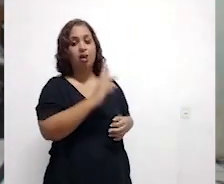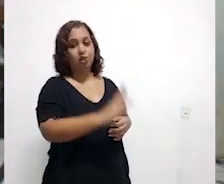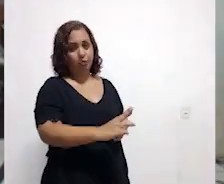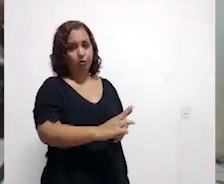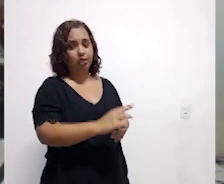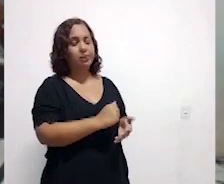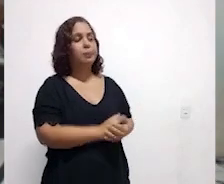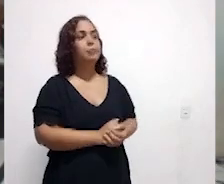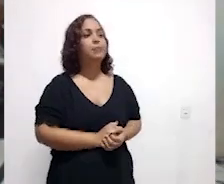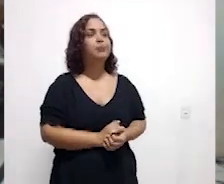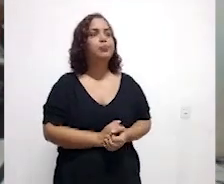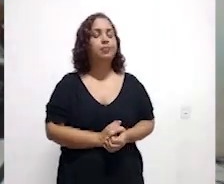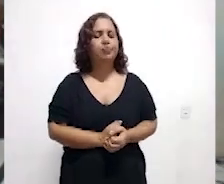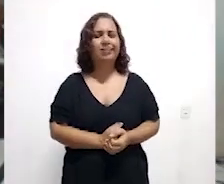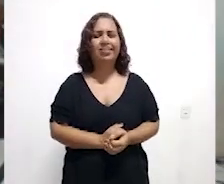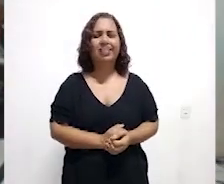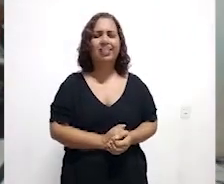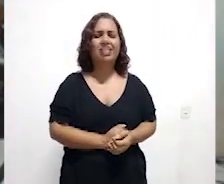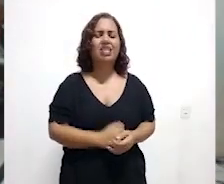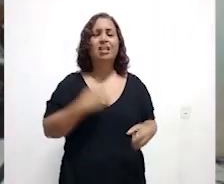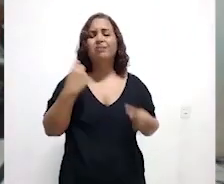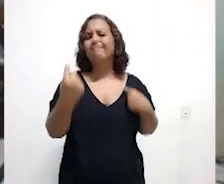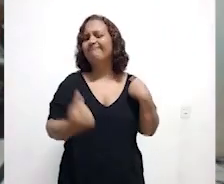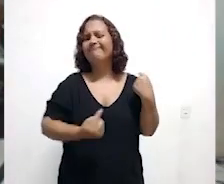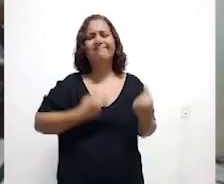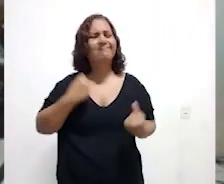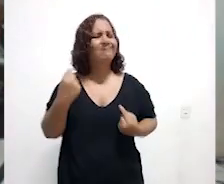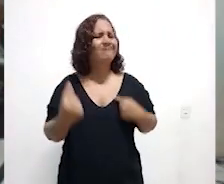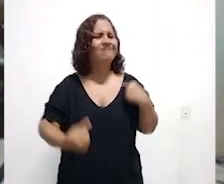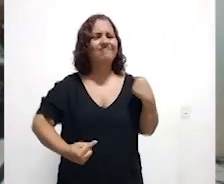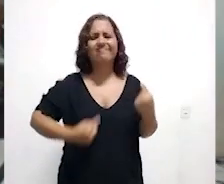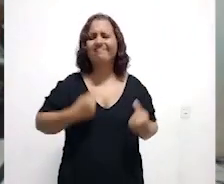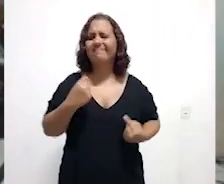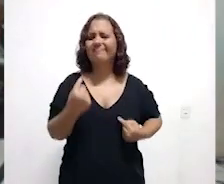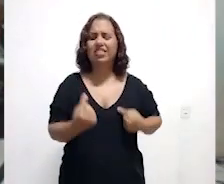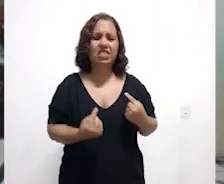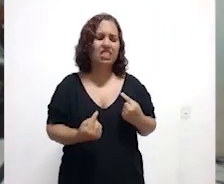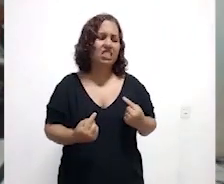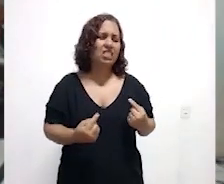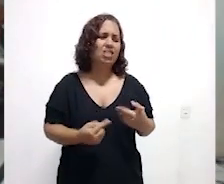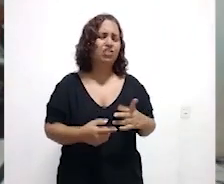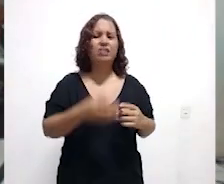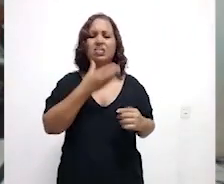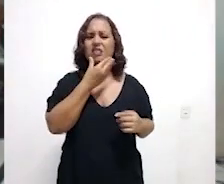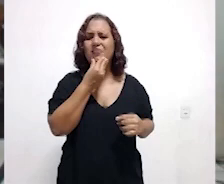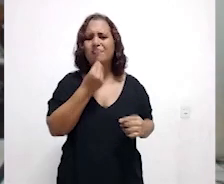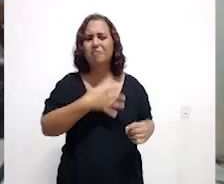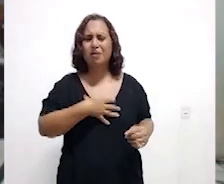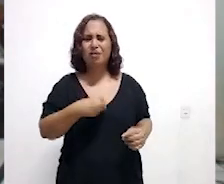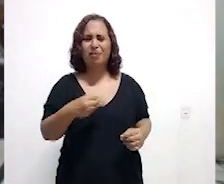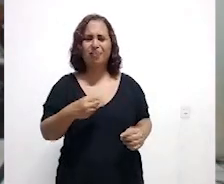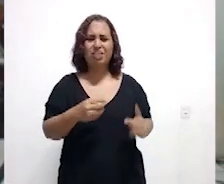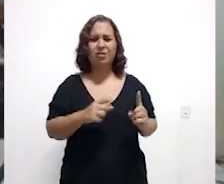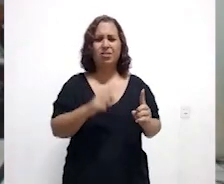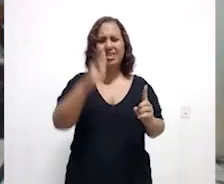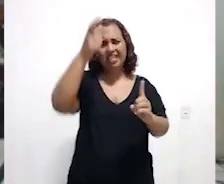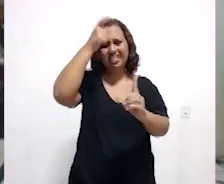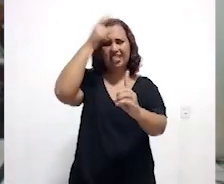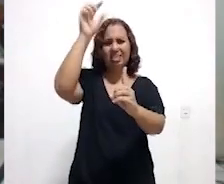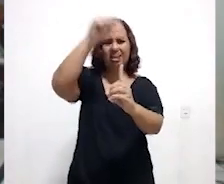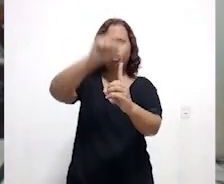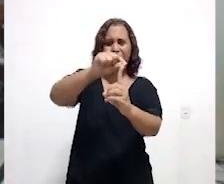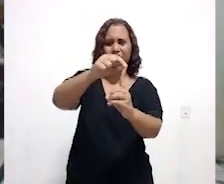resposta, né? Muitas vezes o tem lançado no fogo e na água para matá-lo. Mas